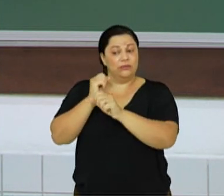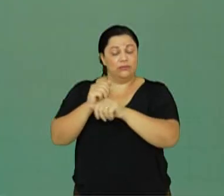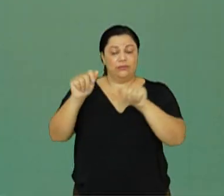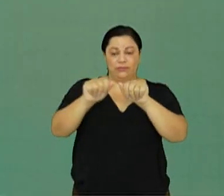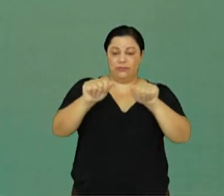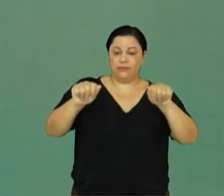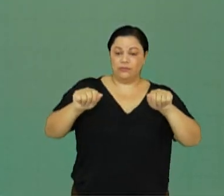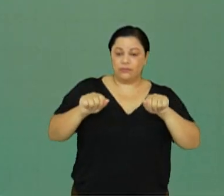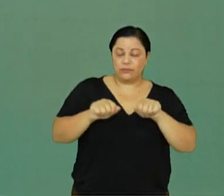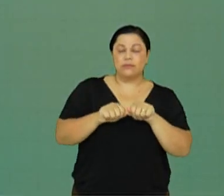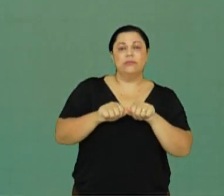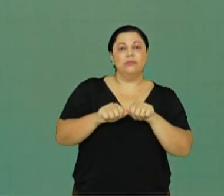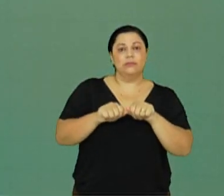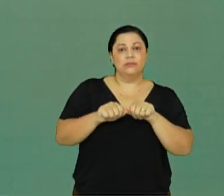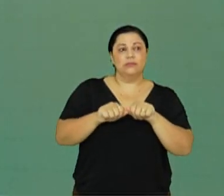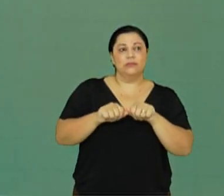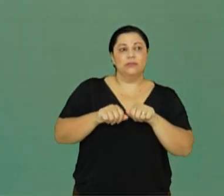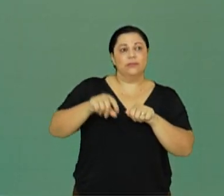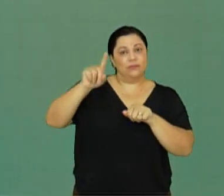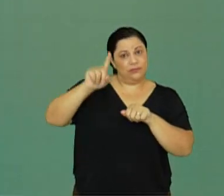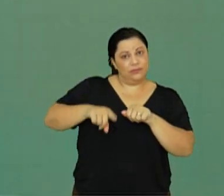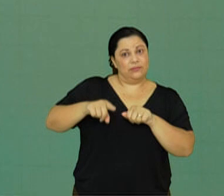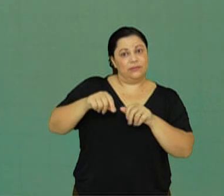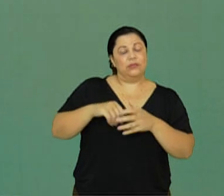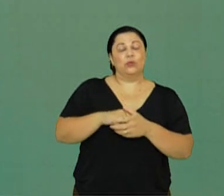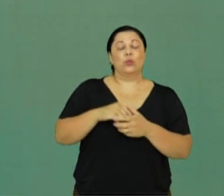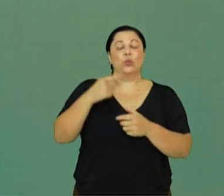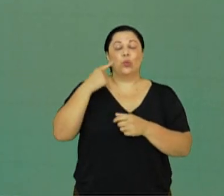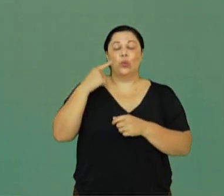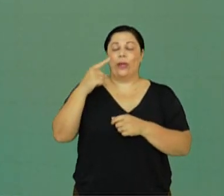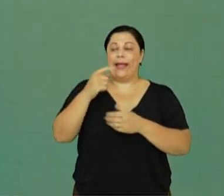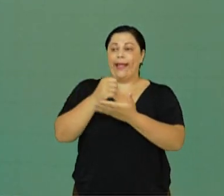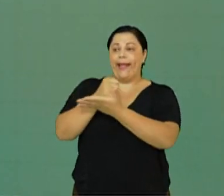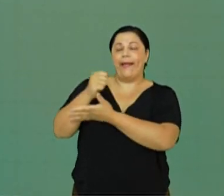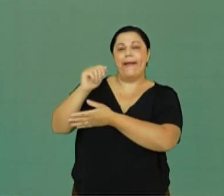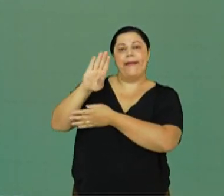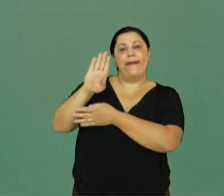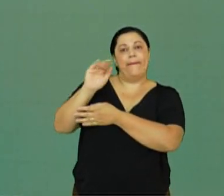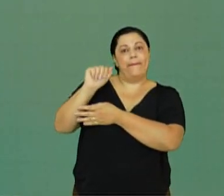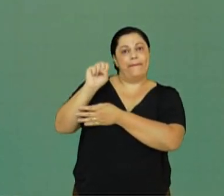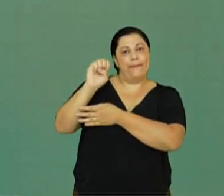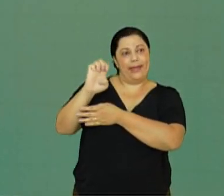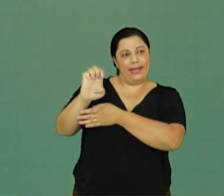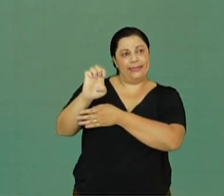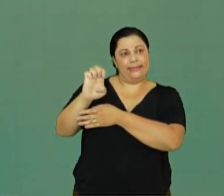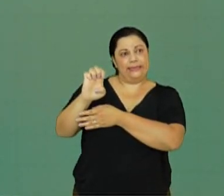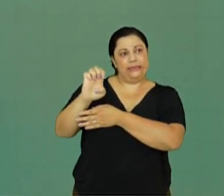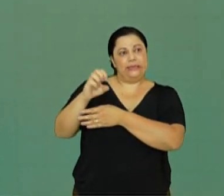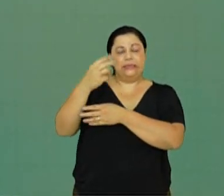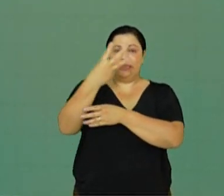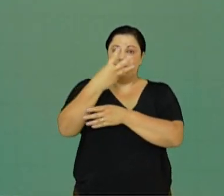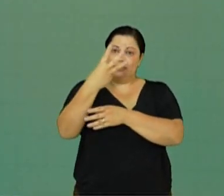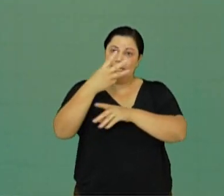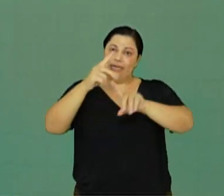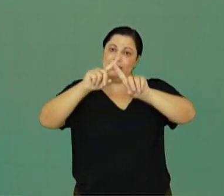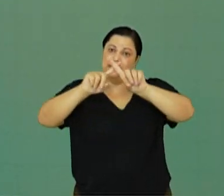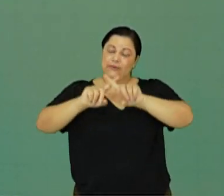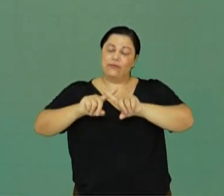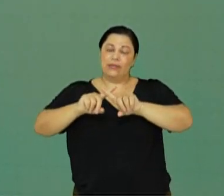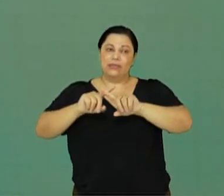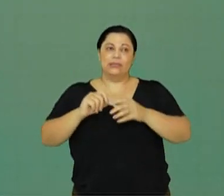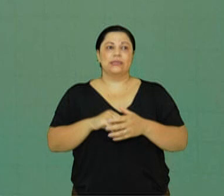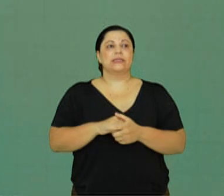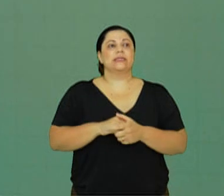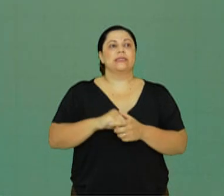de um, no caso, hexágono, que é a nossa base. 3 vezes o L ao quadrado, raiz de 3